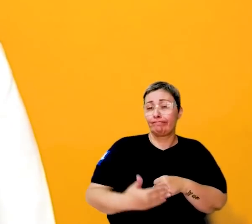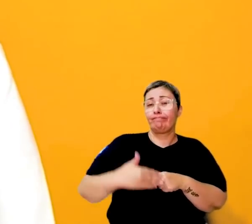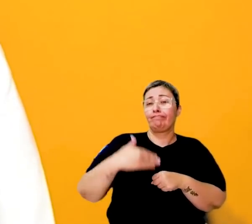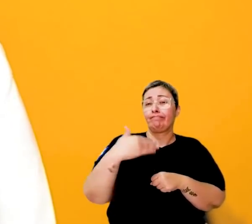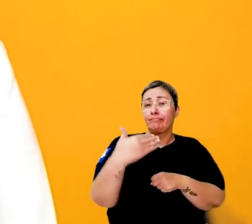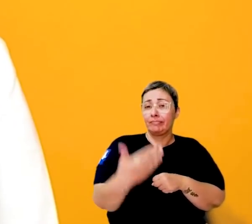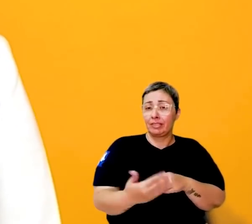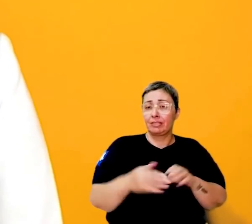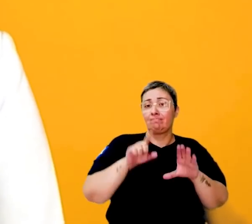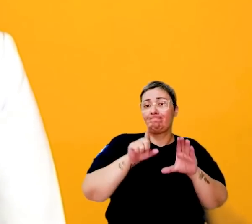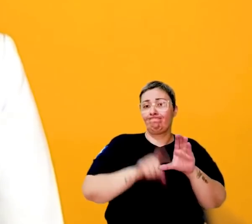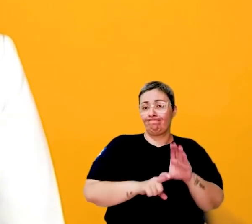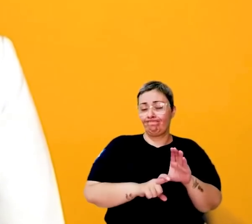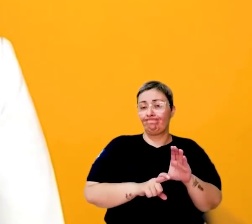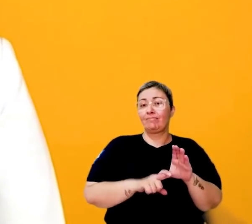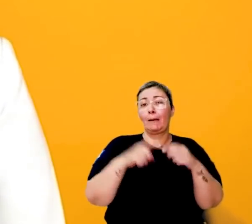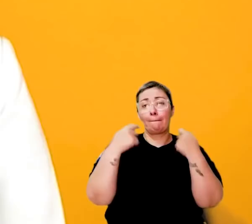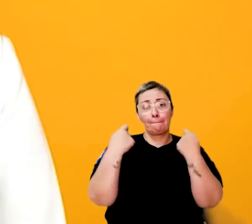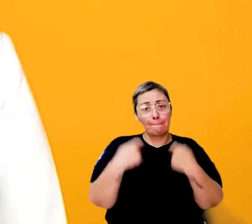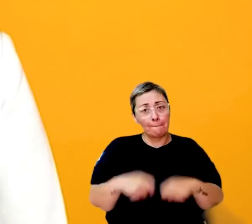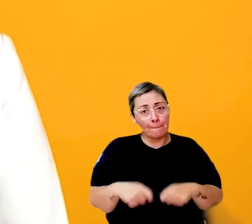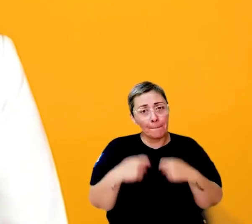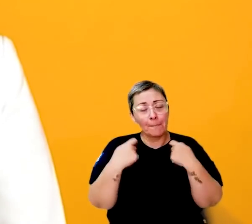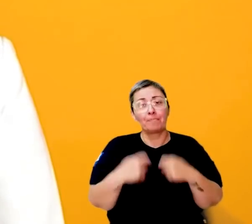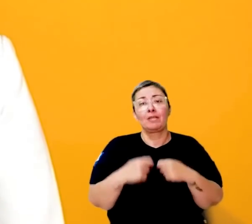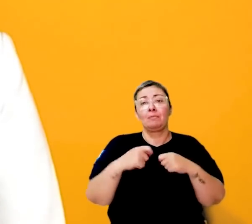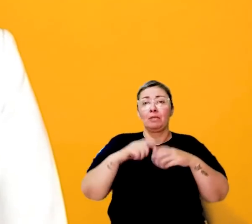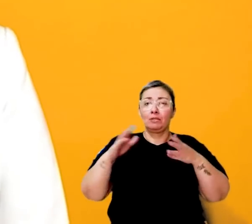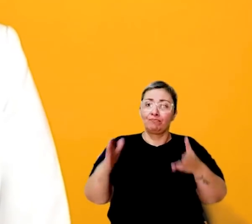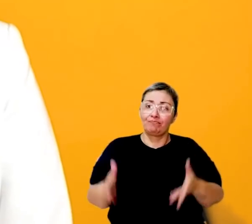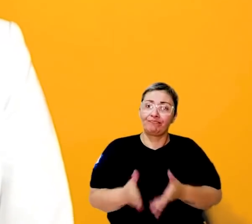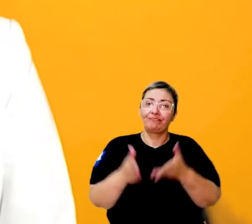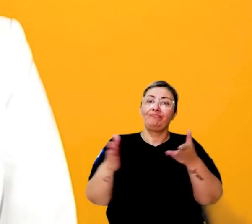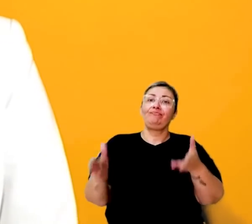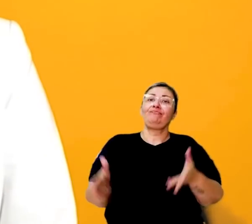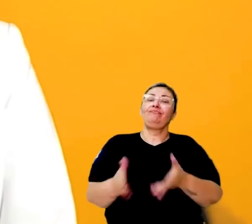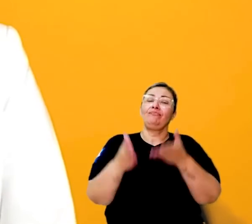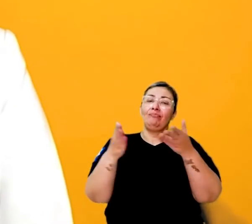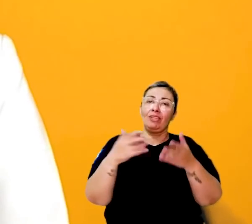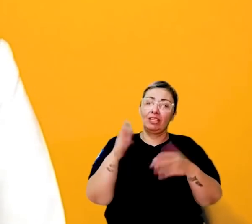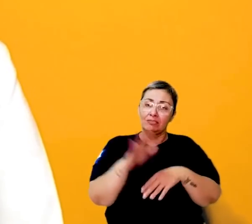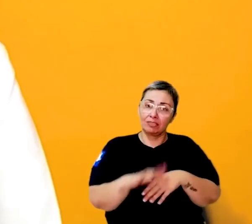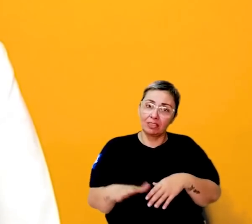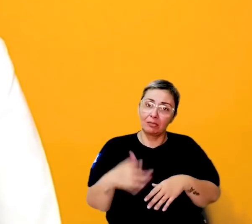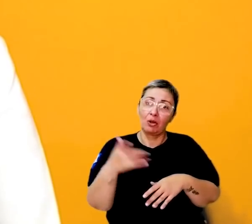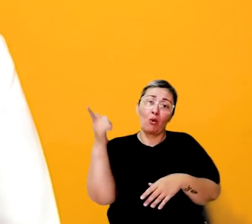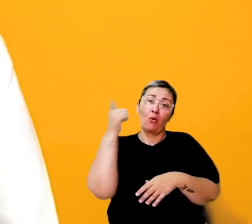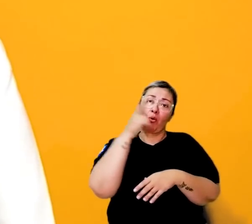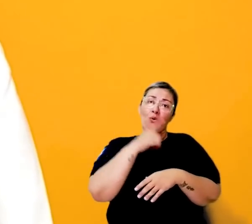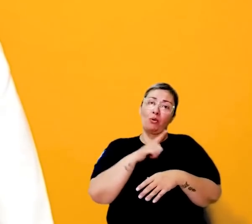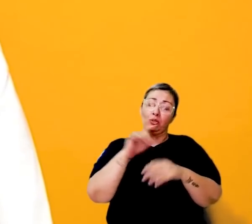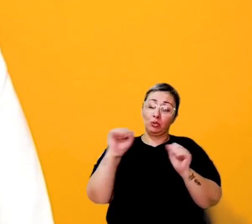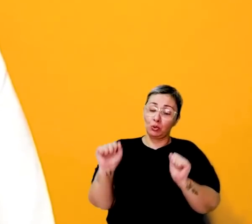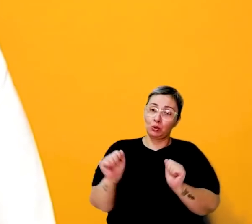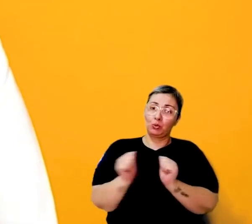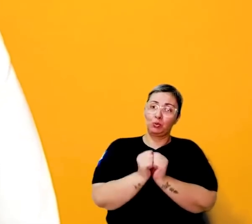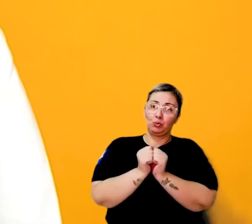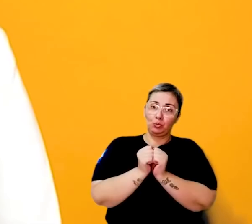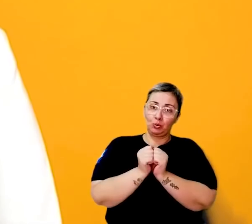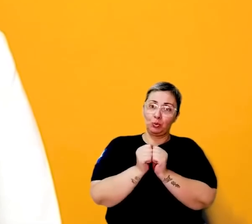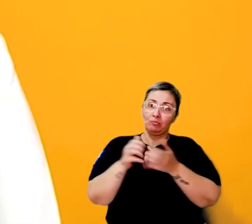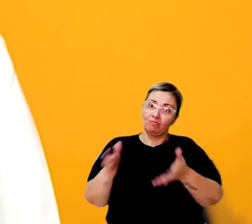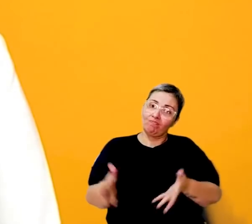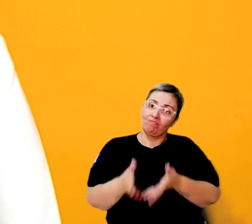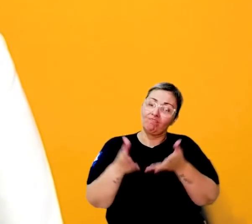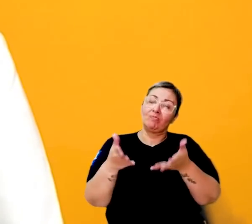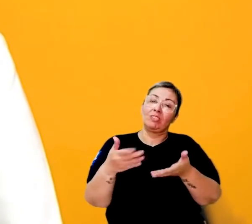nessa dependência. É preciso trabalhar com essa criança para alcançar, junto com ela,